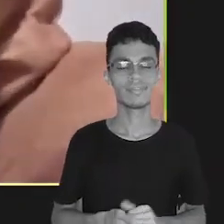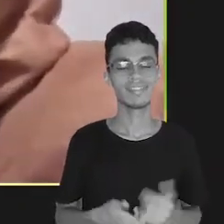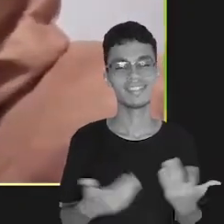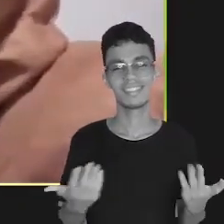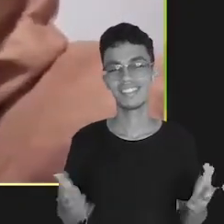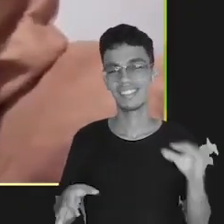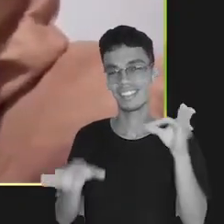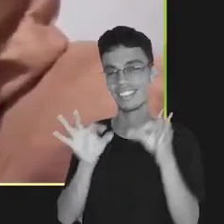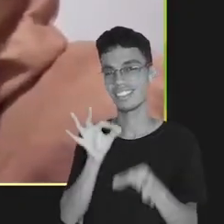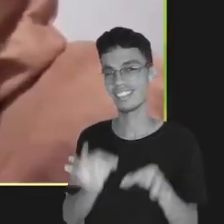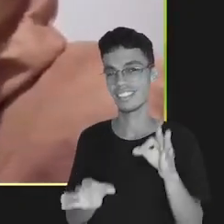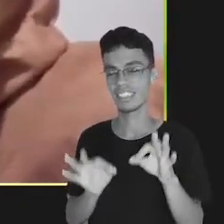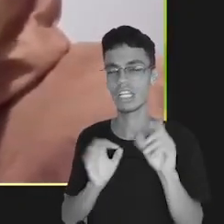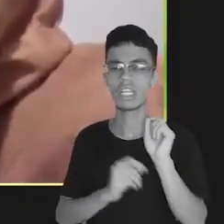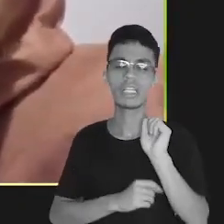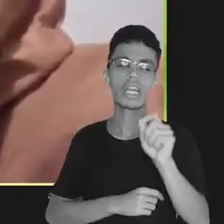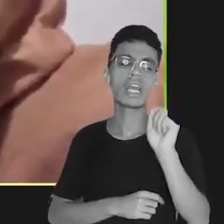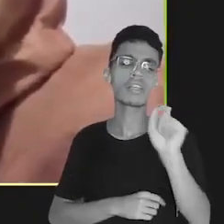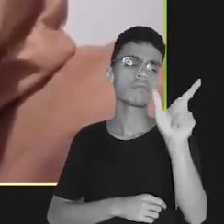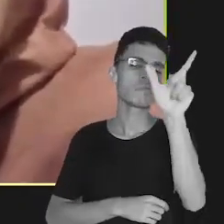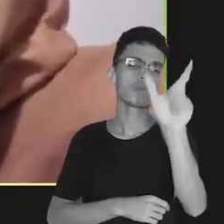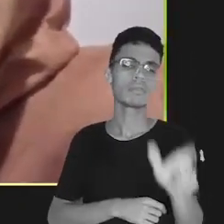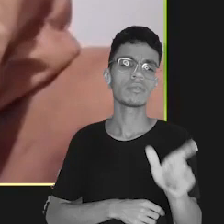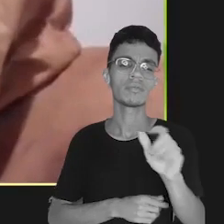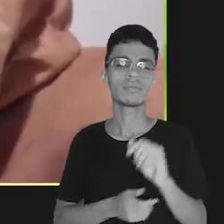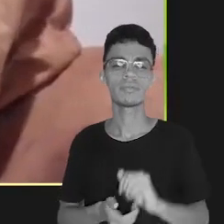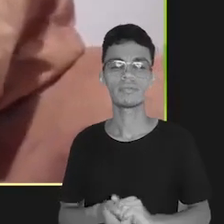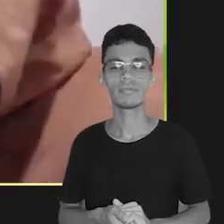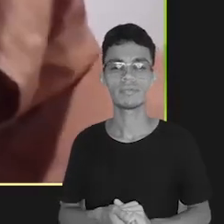Excelência, Quem sois?